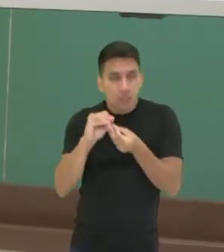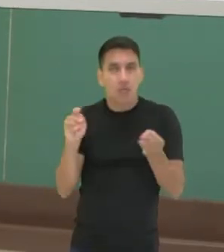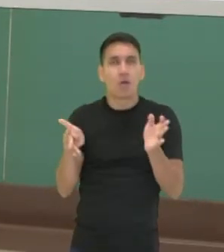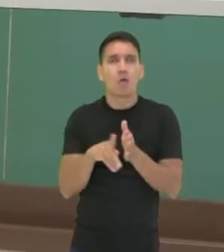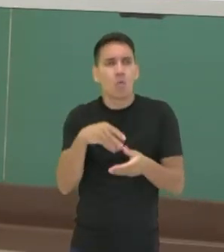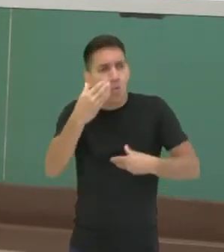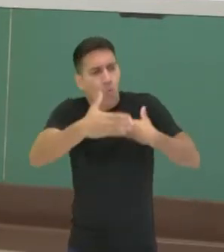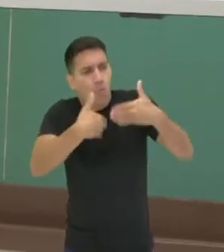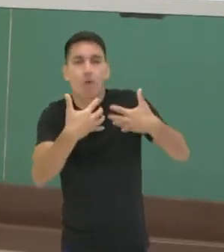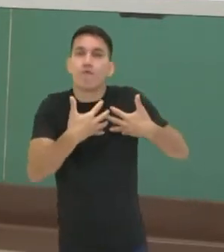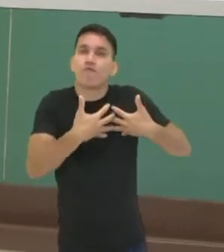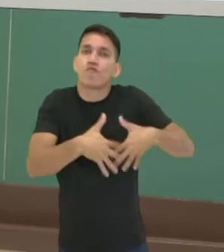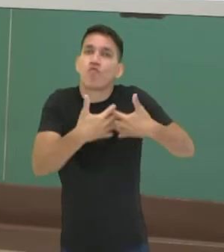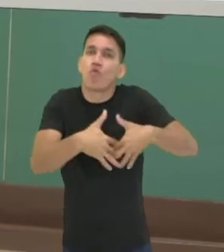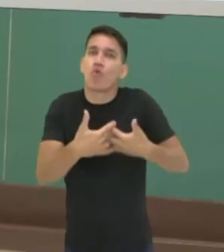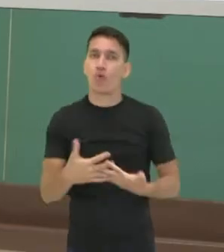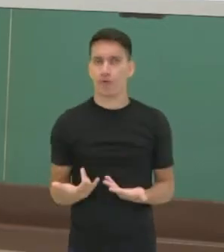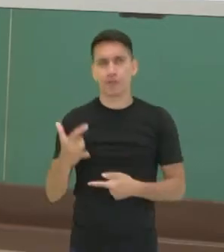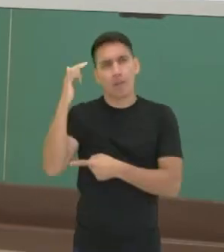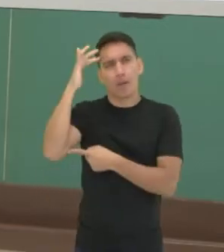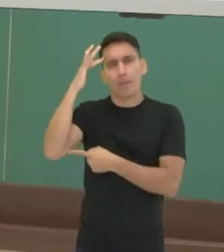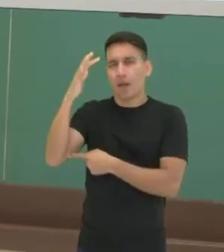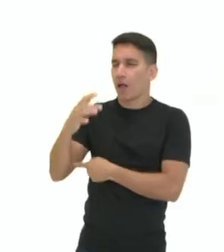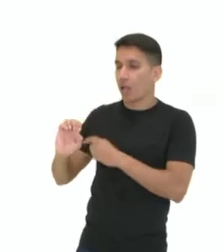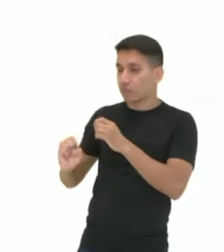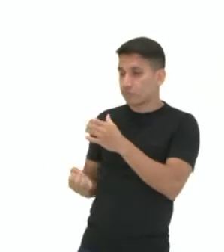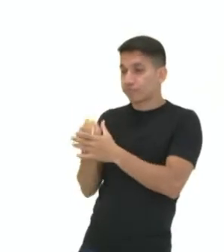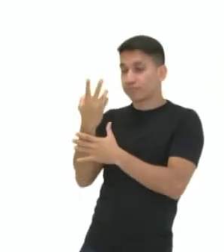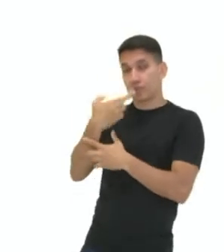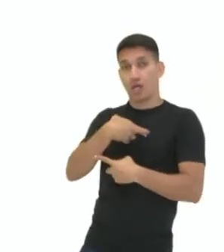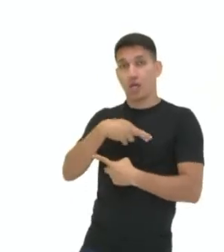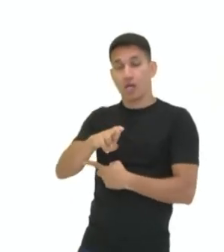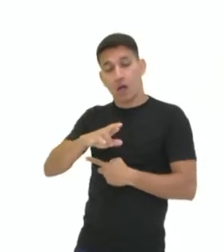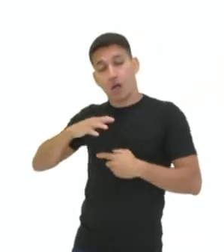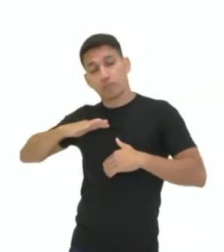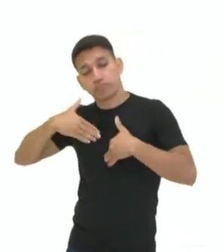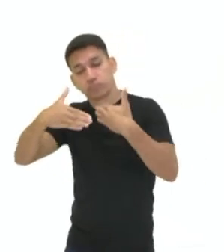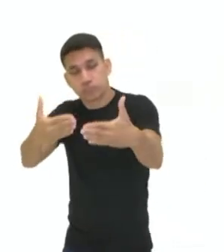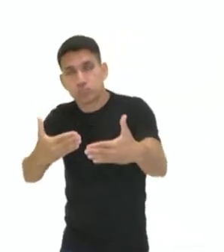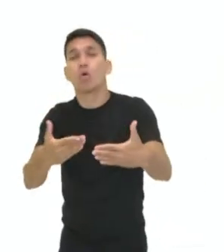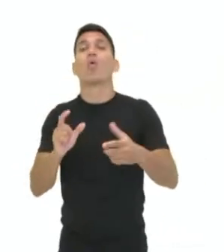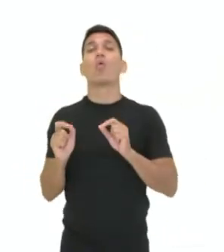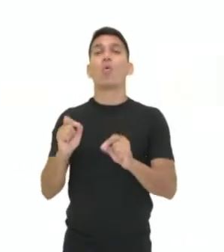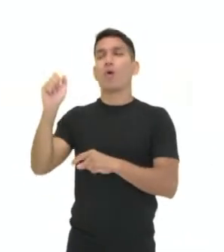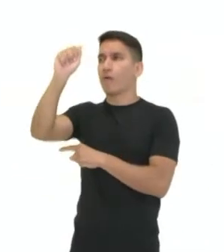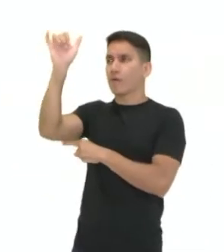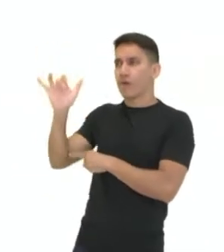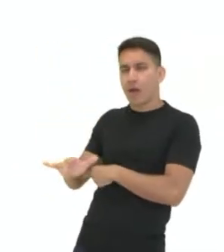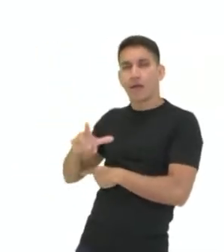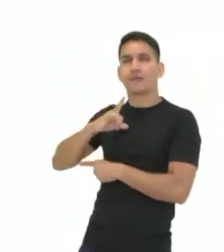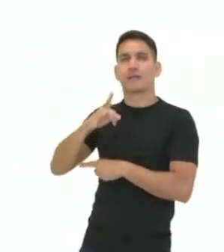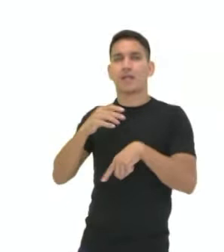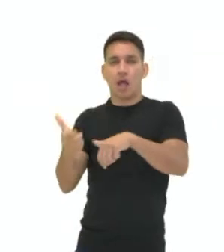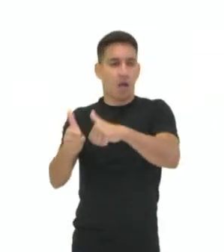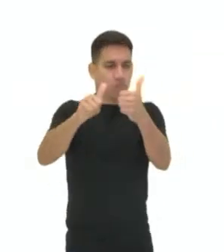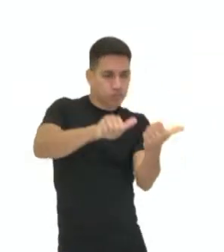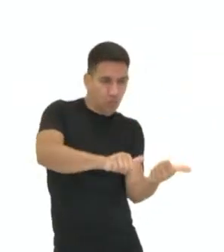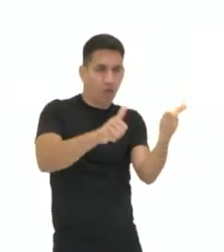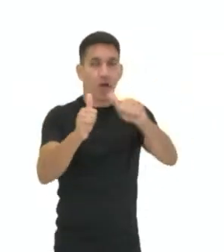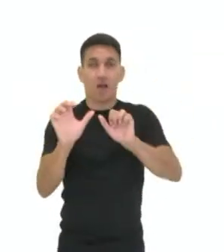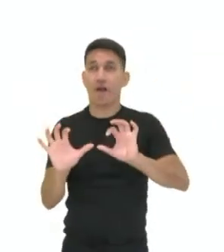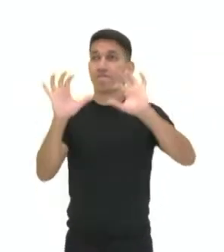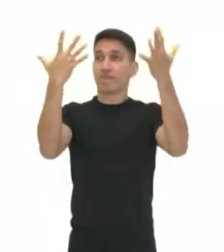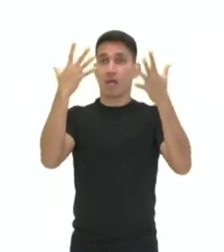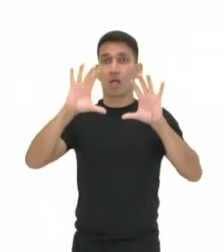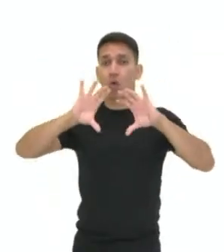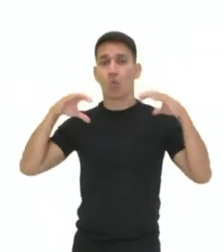para a gente conseguir pensar os rituais de matriz africana, devemos considerar que os batismos, as festas, os cultos, as